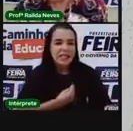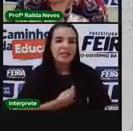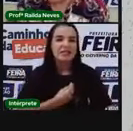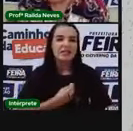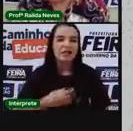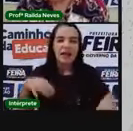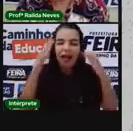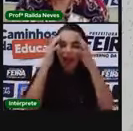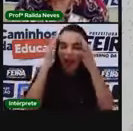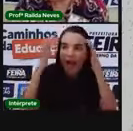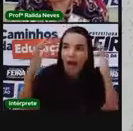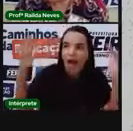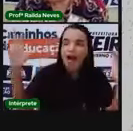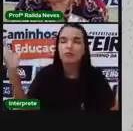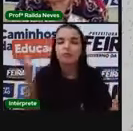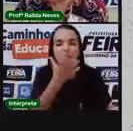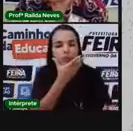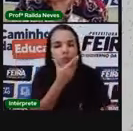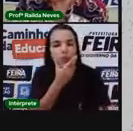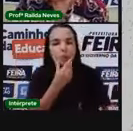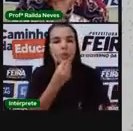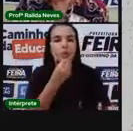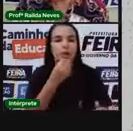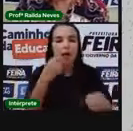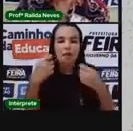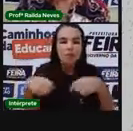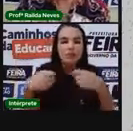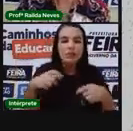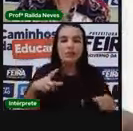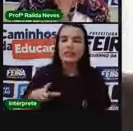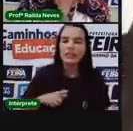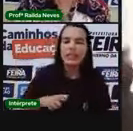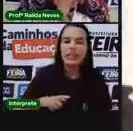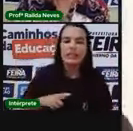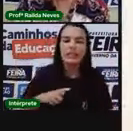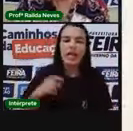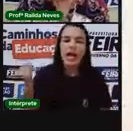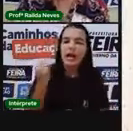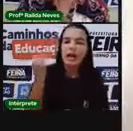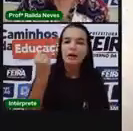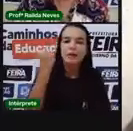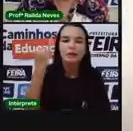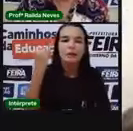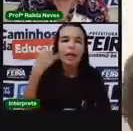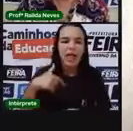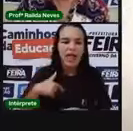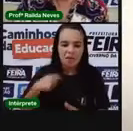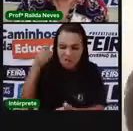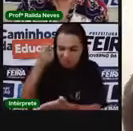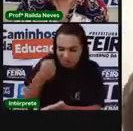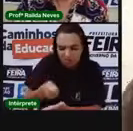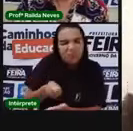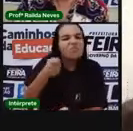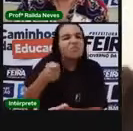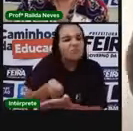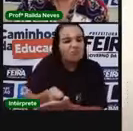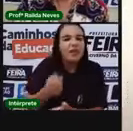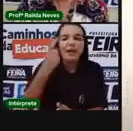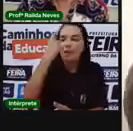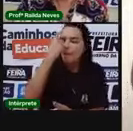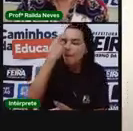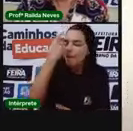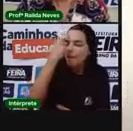esquecer o que foi feito de mim ao longo dos anos. Resisto à memória dos homens